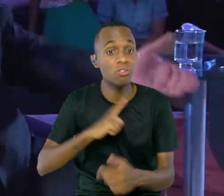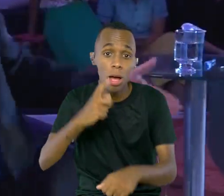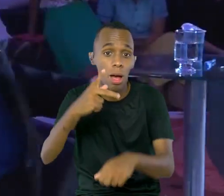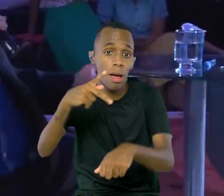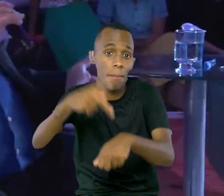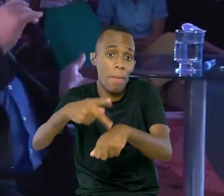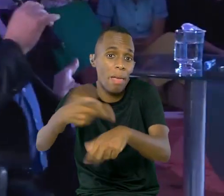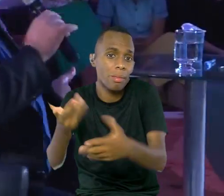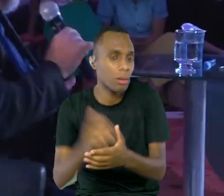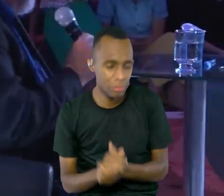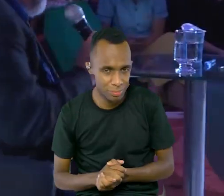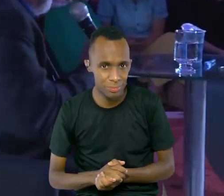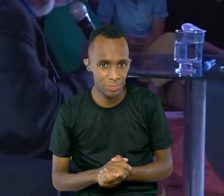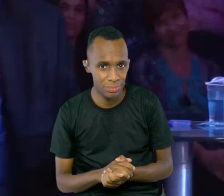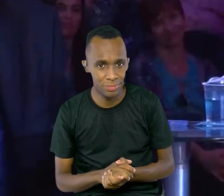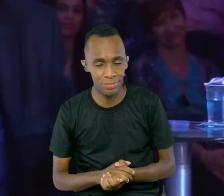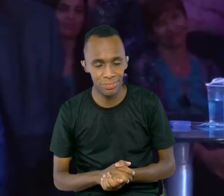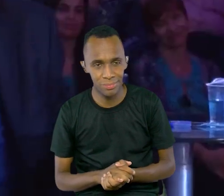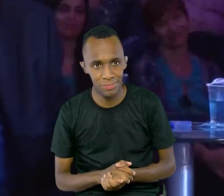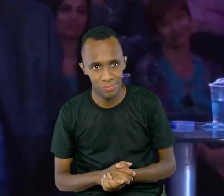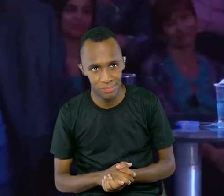meio do caminho tinha uma pedra.